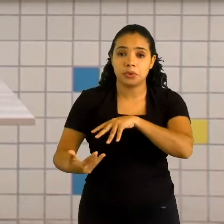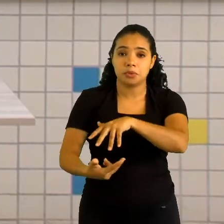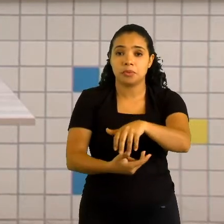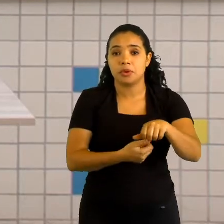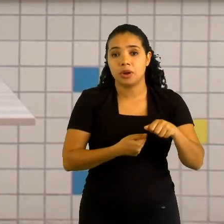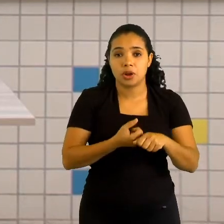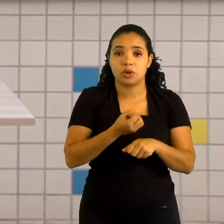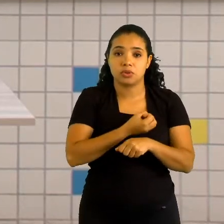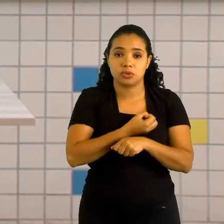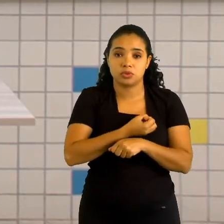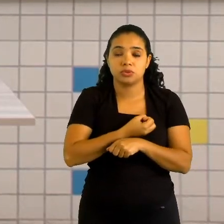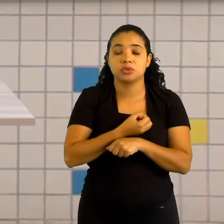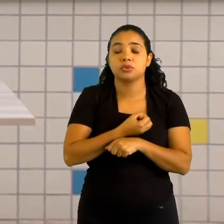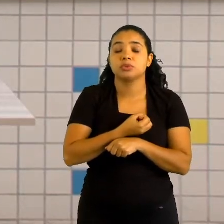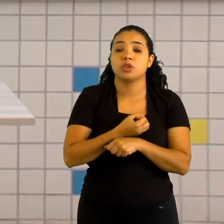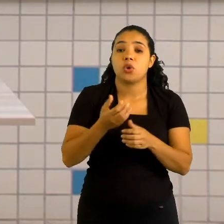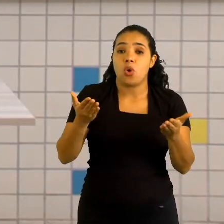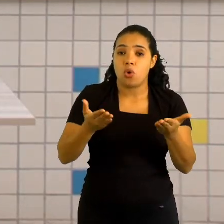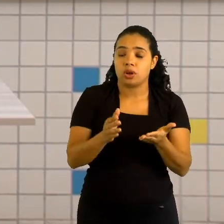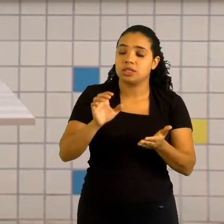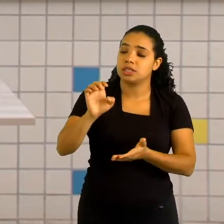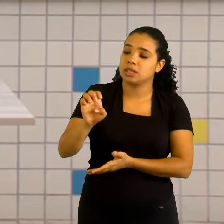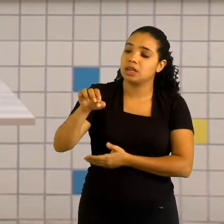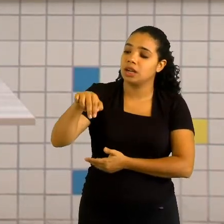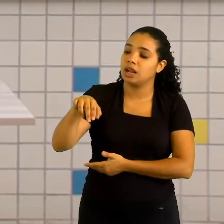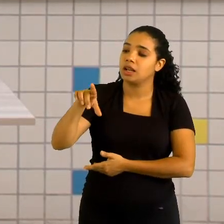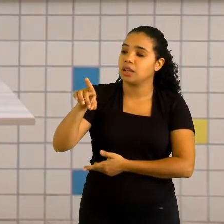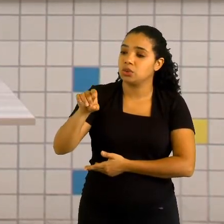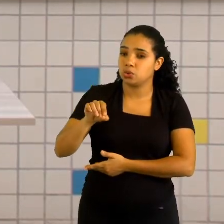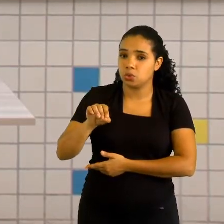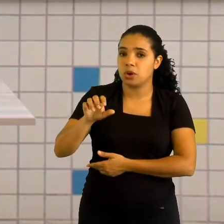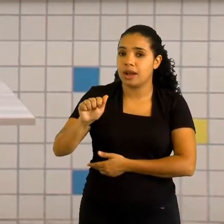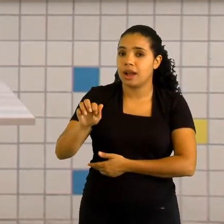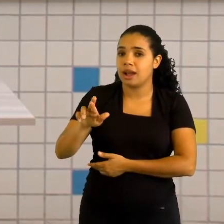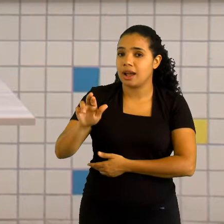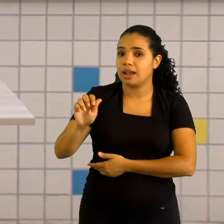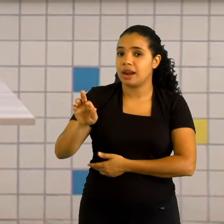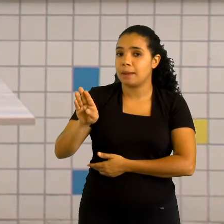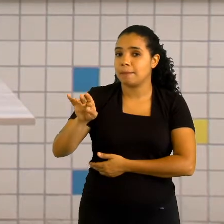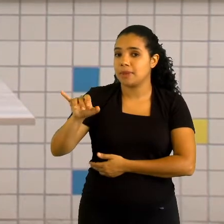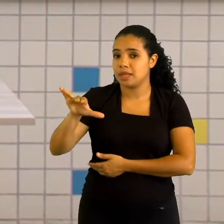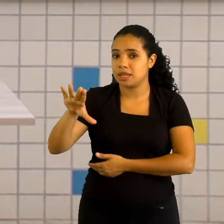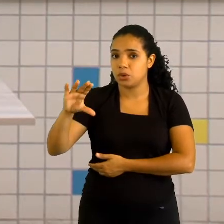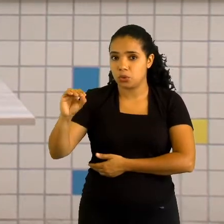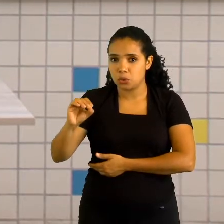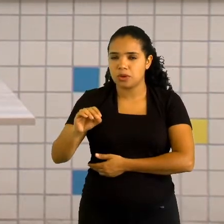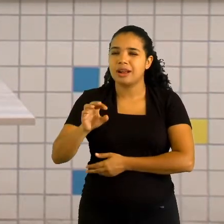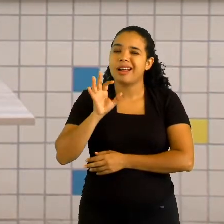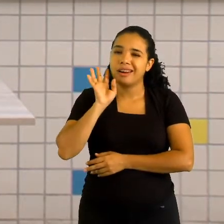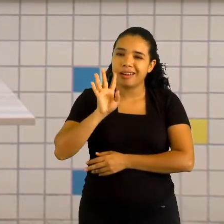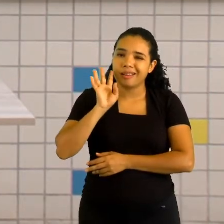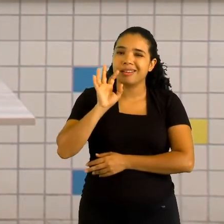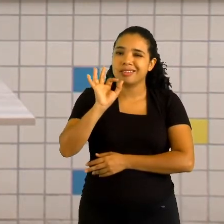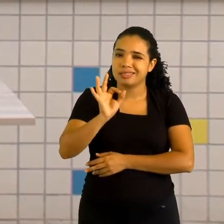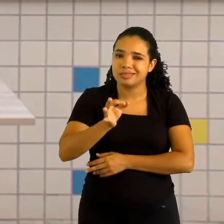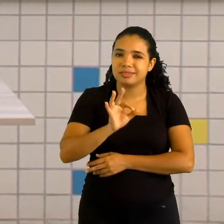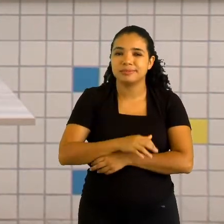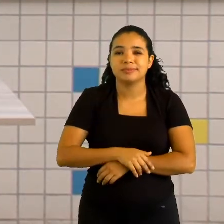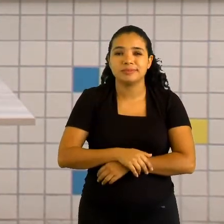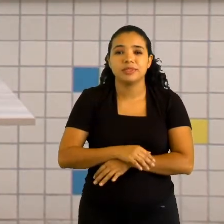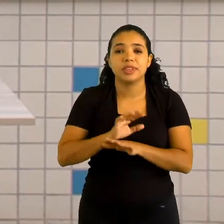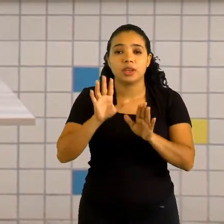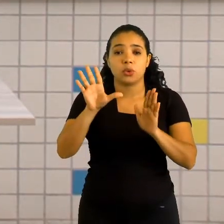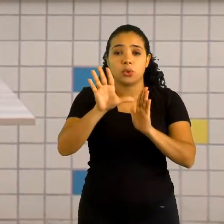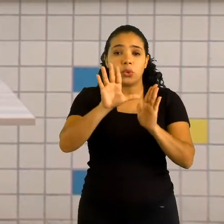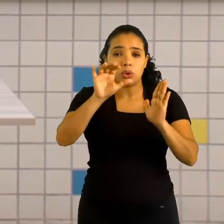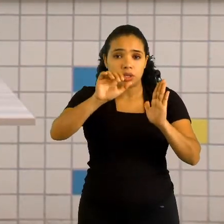numeração indo-arábico. Isso é muito legal, né? Bem, com esses símbolos, o homem